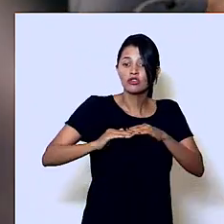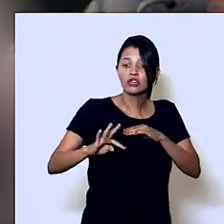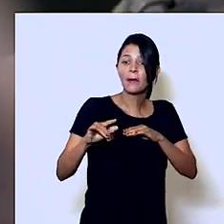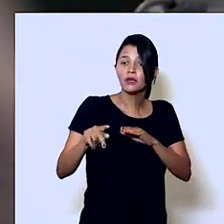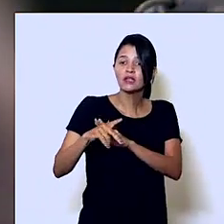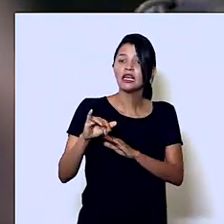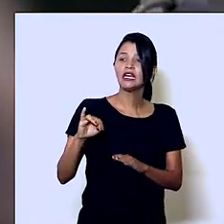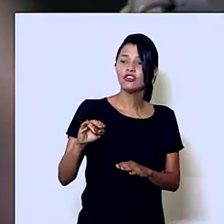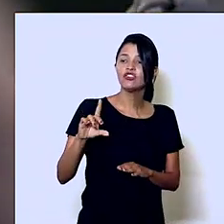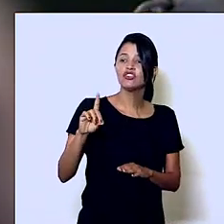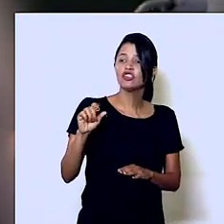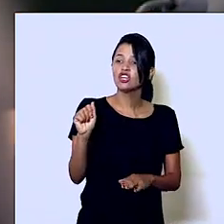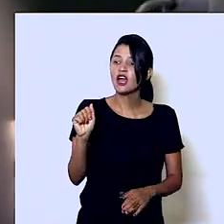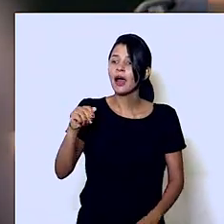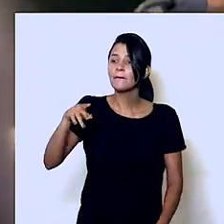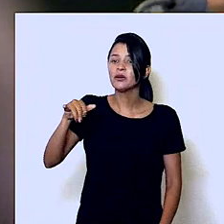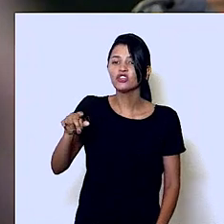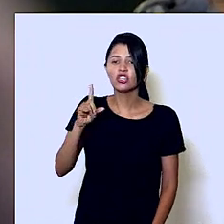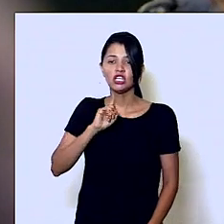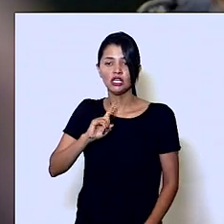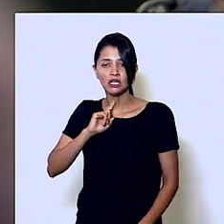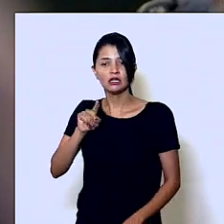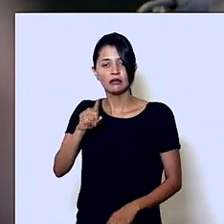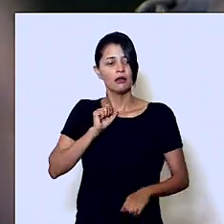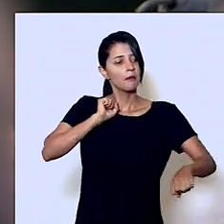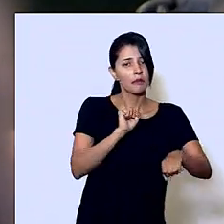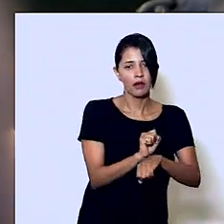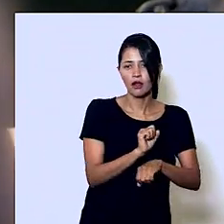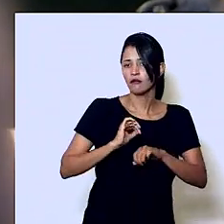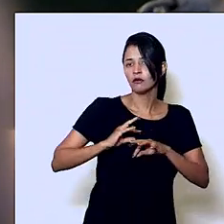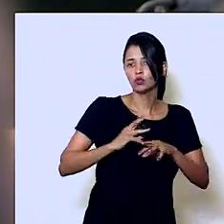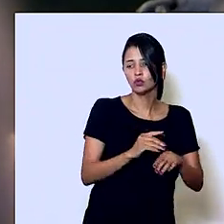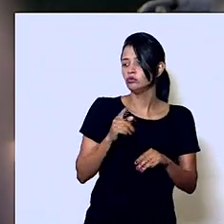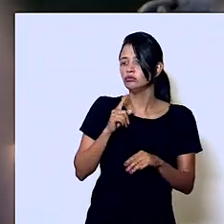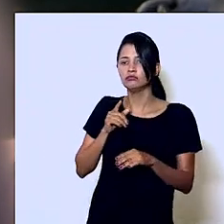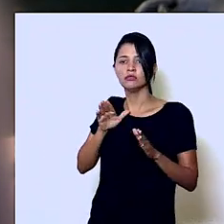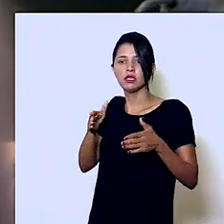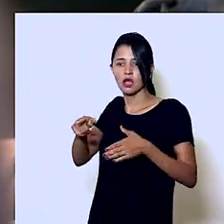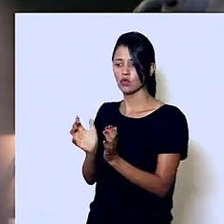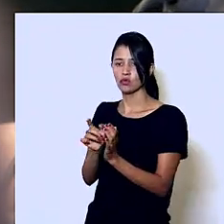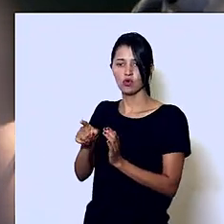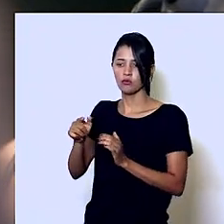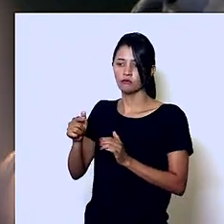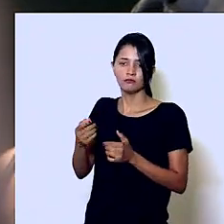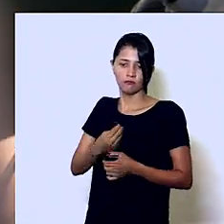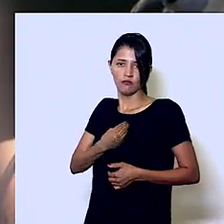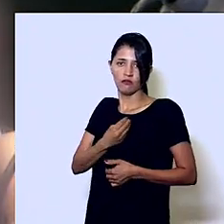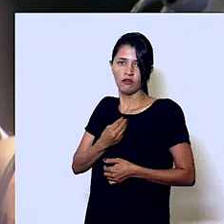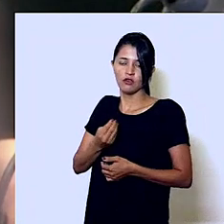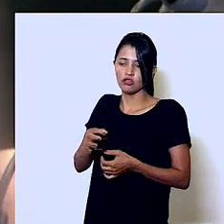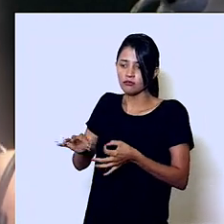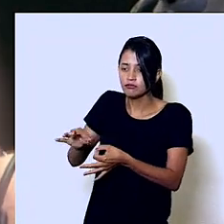parava tudo e mantinha a reunião dele, porque aquela cooperativa praticamente vivia de produzir aqueles belíssimos tapetes,